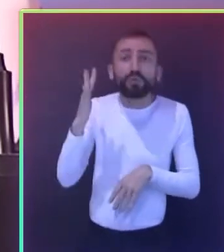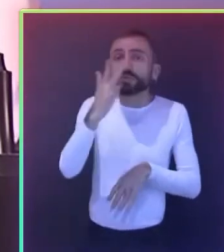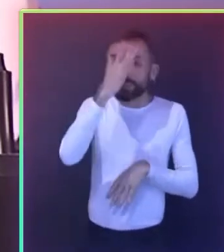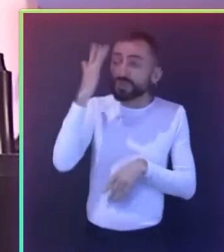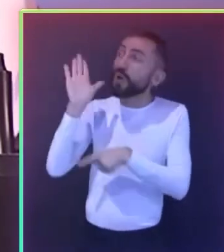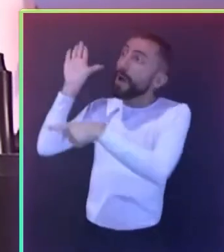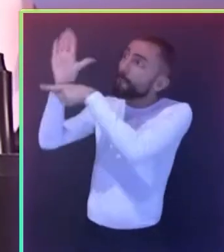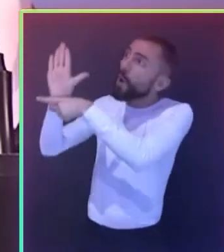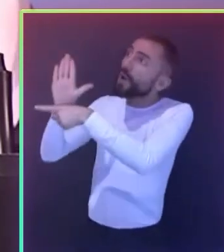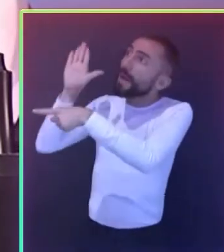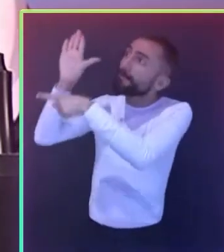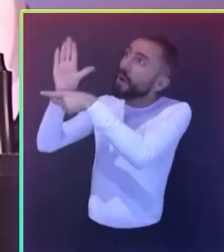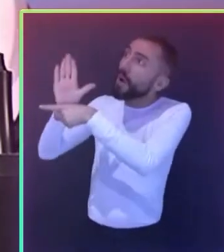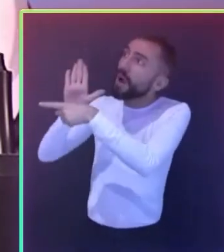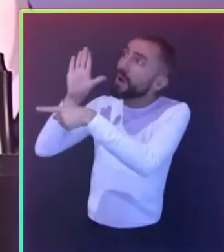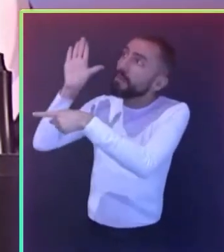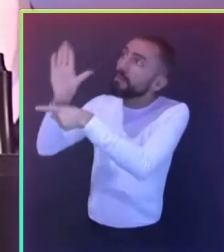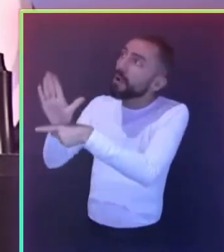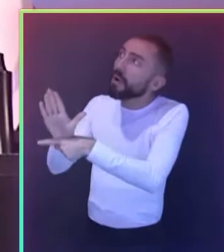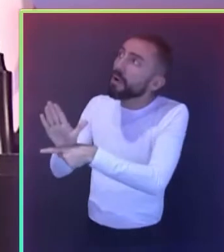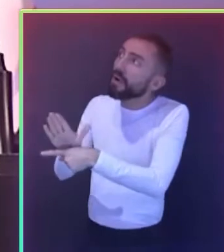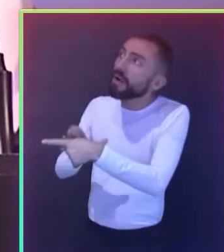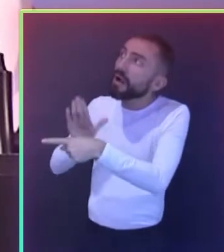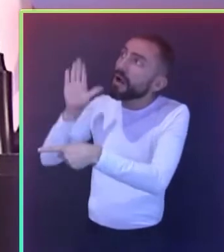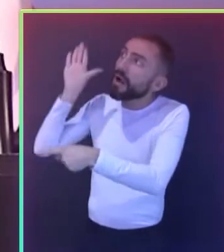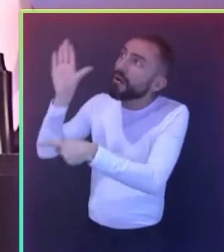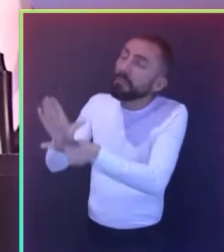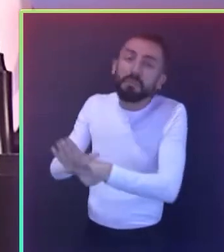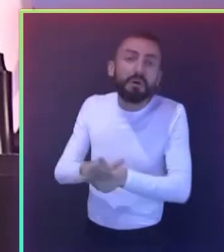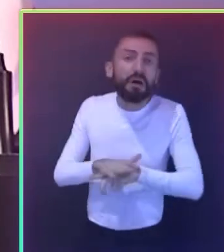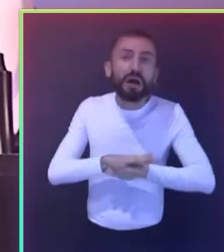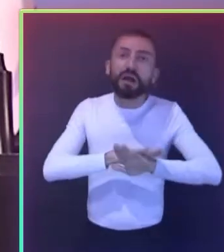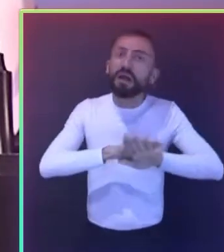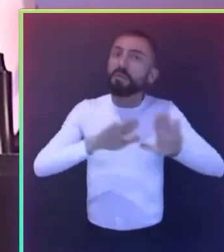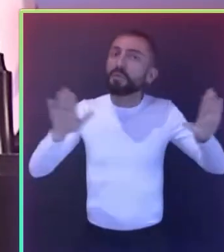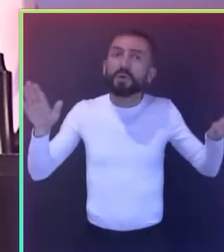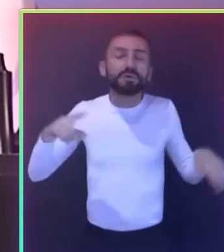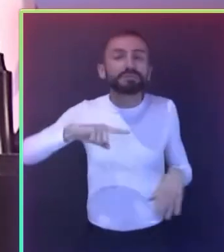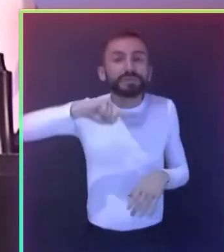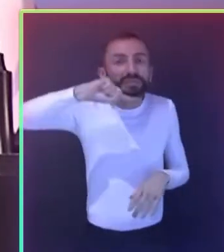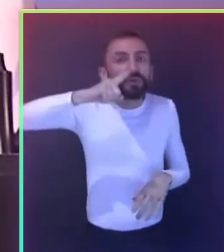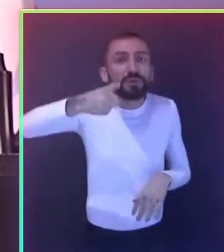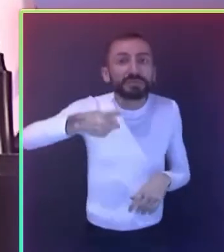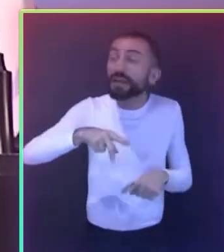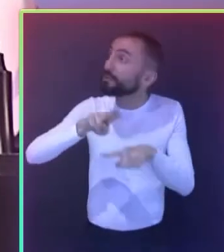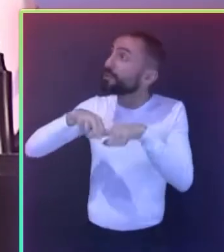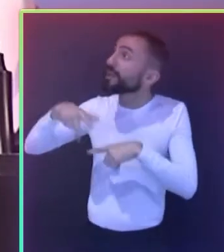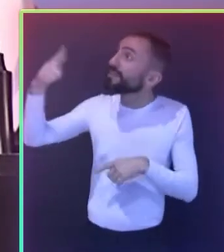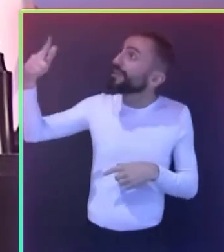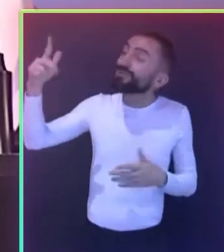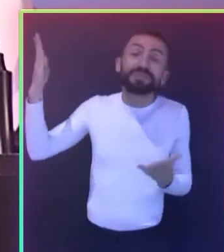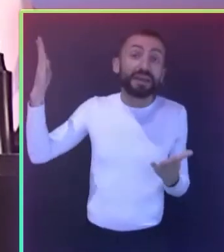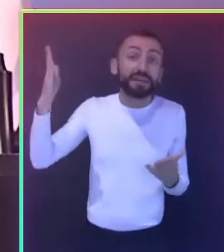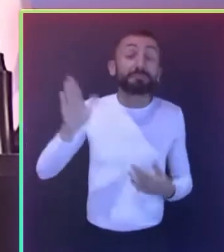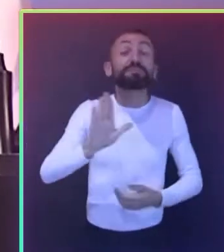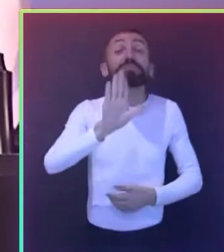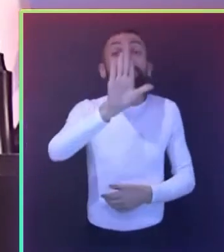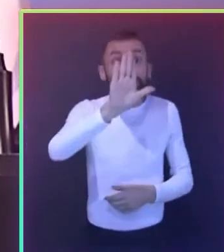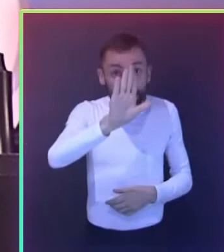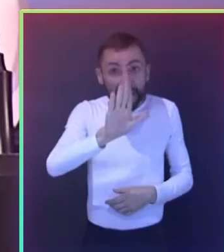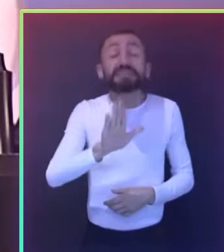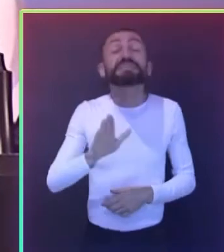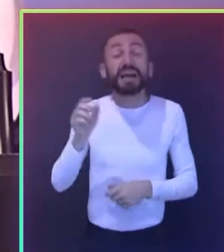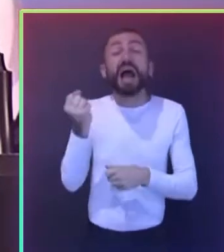mais expressar qualquer coisa em defesa do irreal aquilo que não existe mas